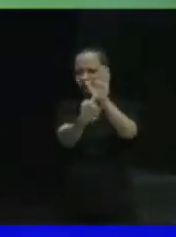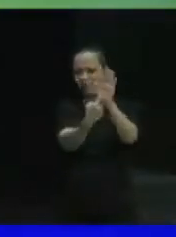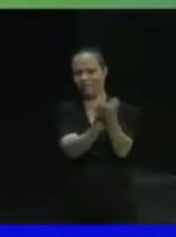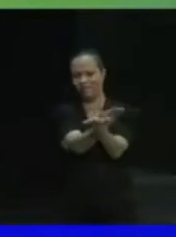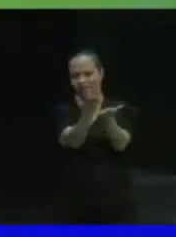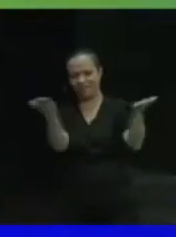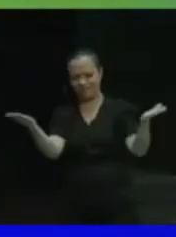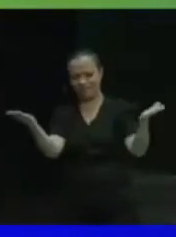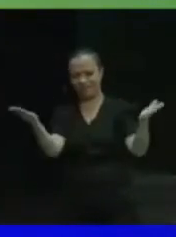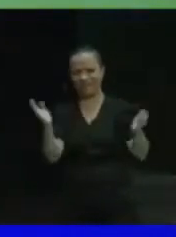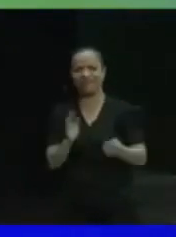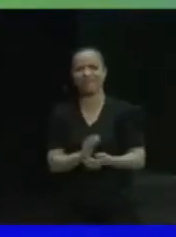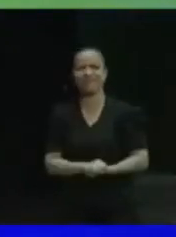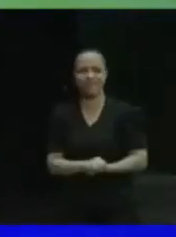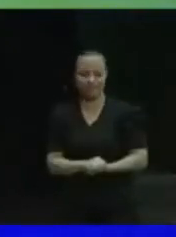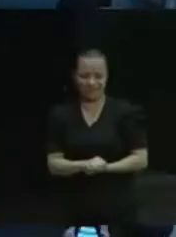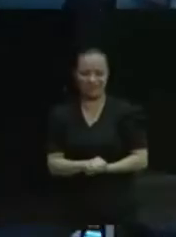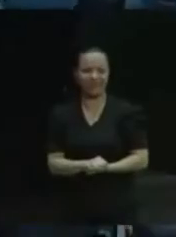disposição.